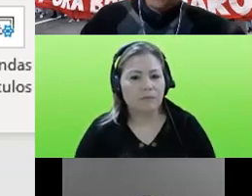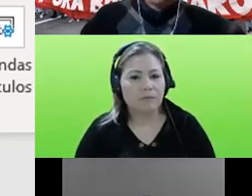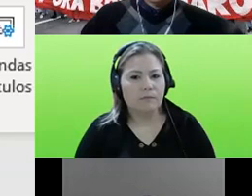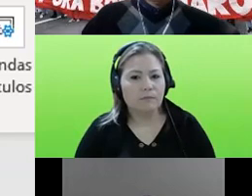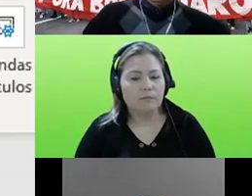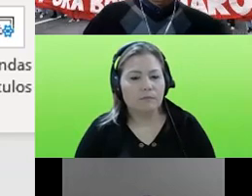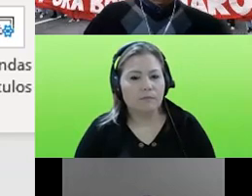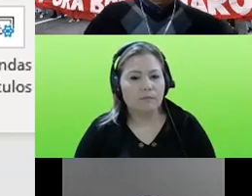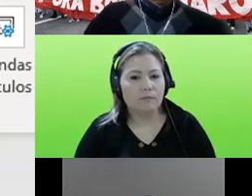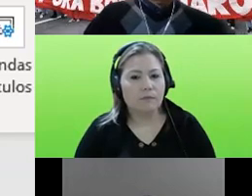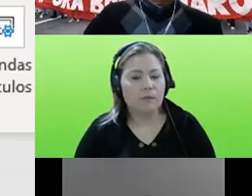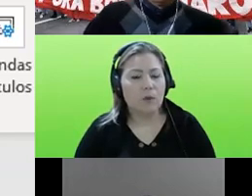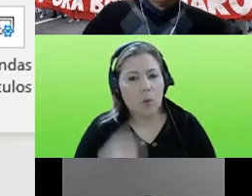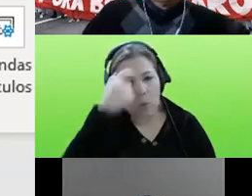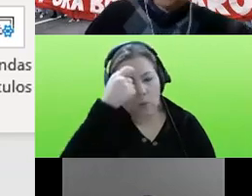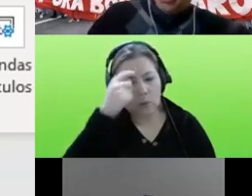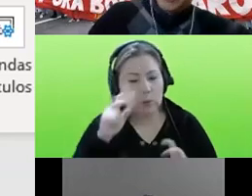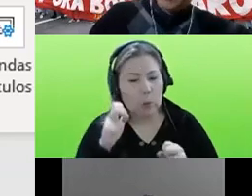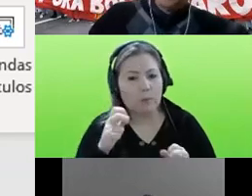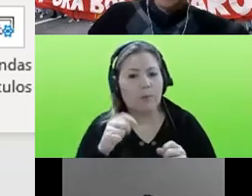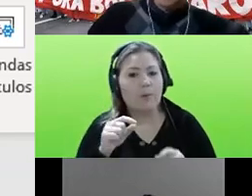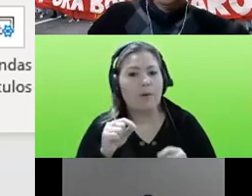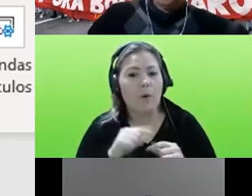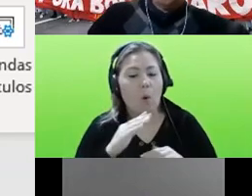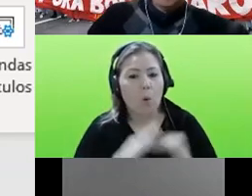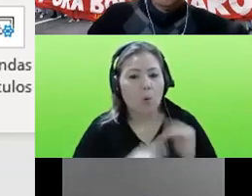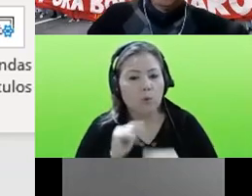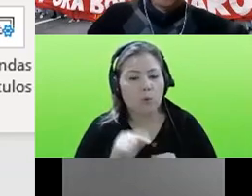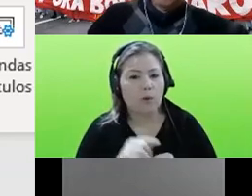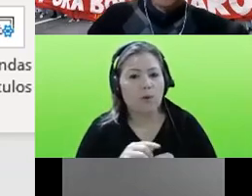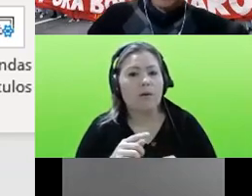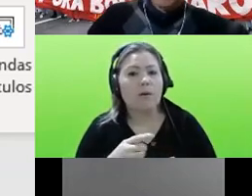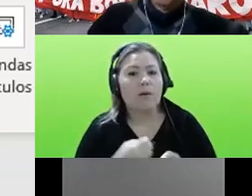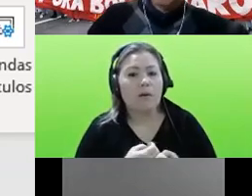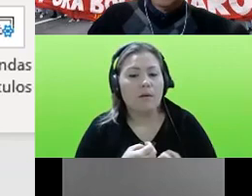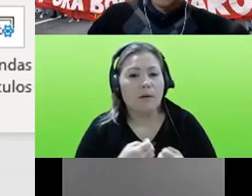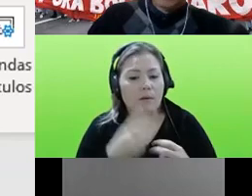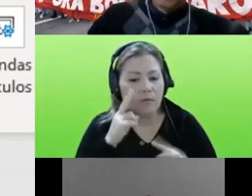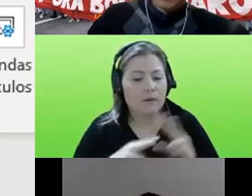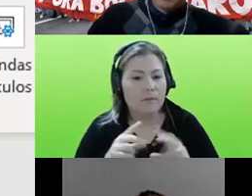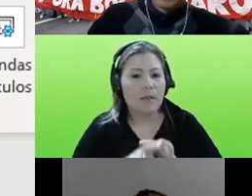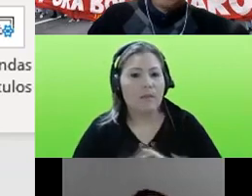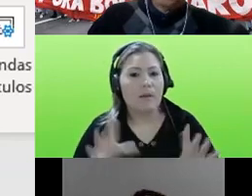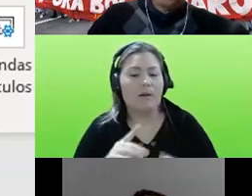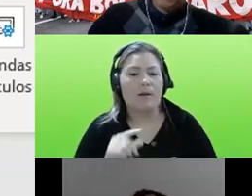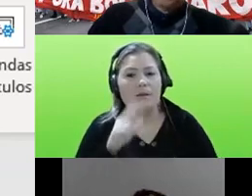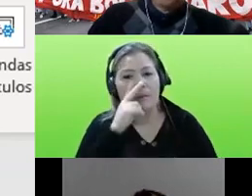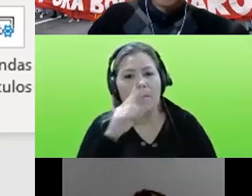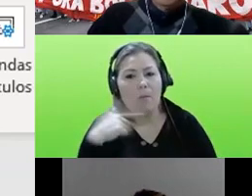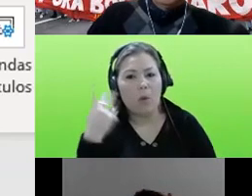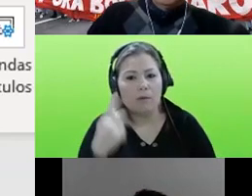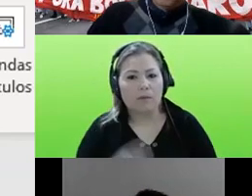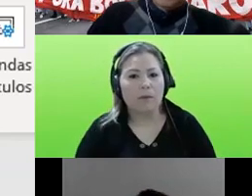um consenso sobreposto constitucional que viabilize o próprio liberalismo político. Essa foi a ideia de John